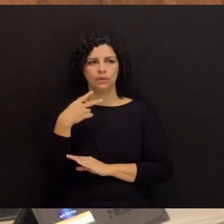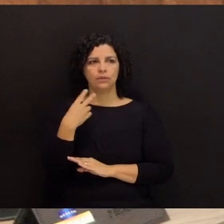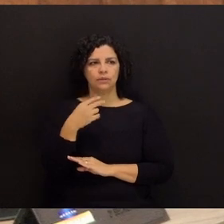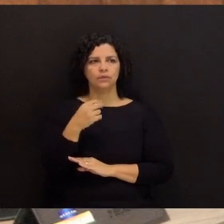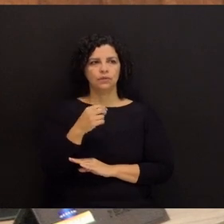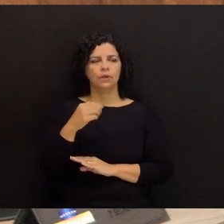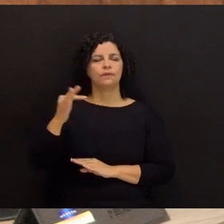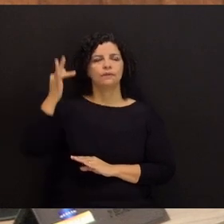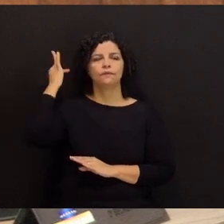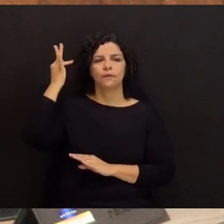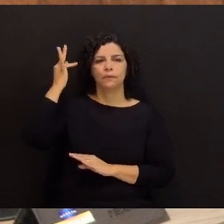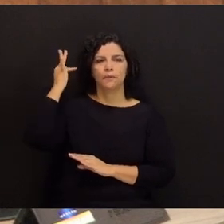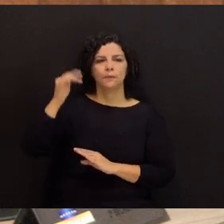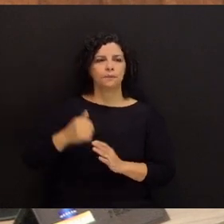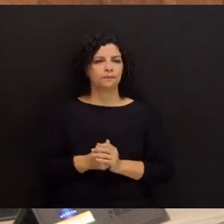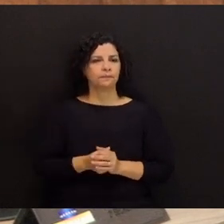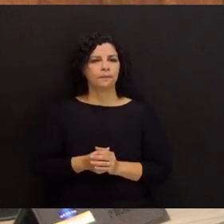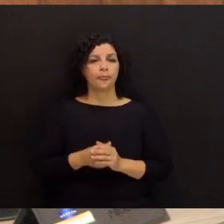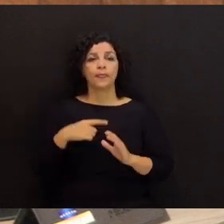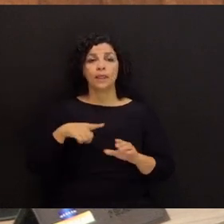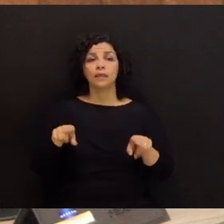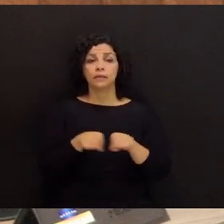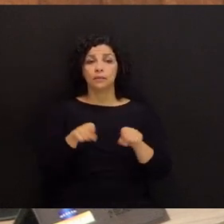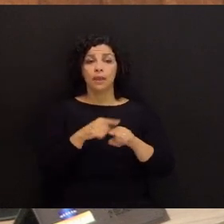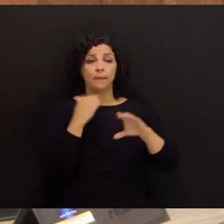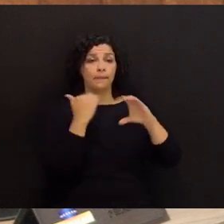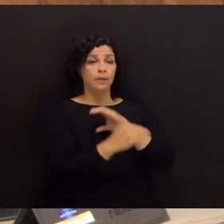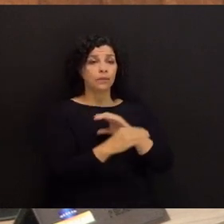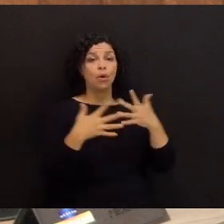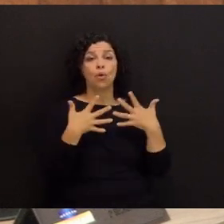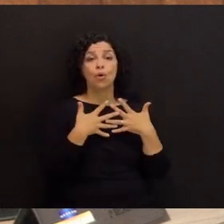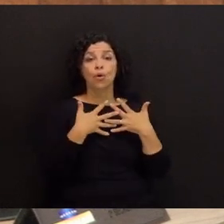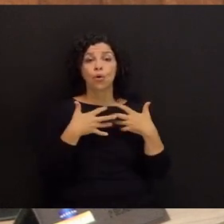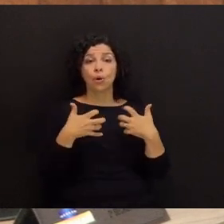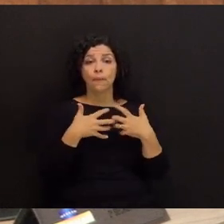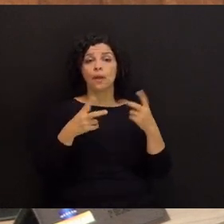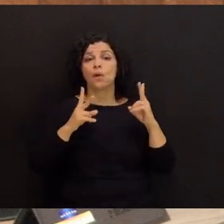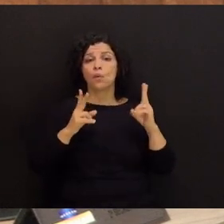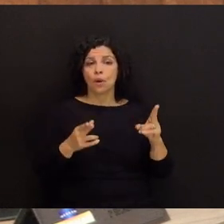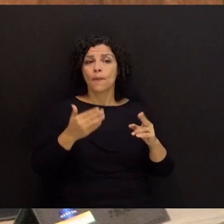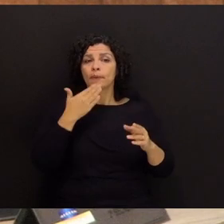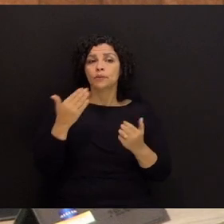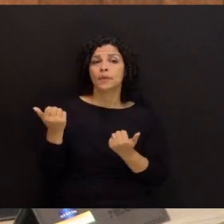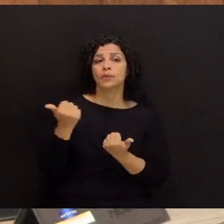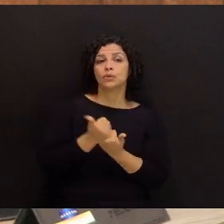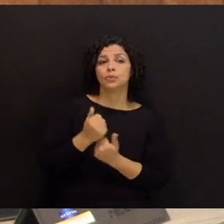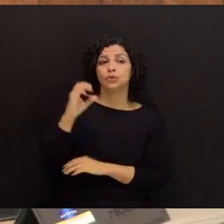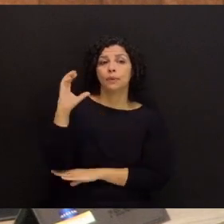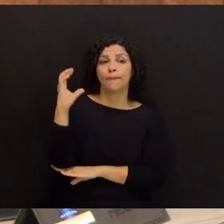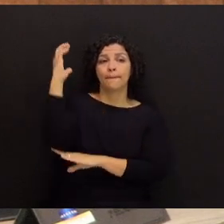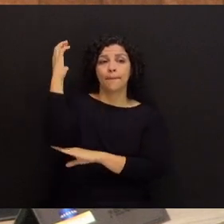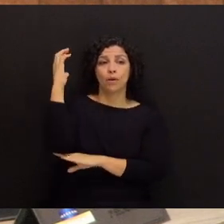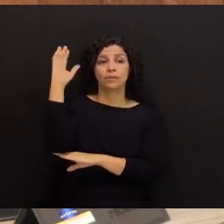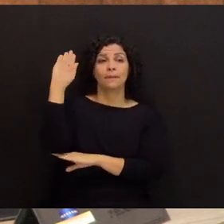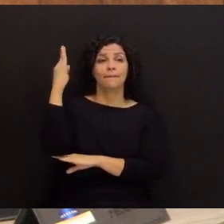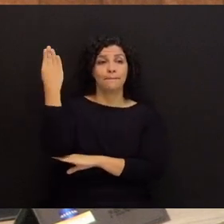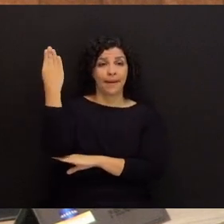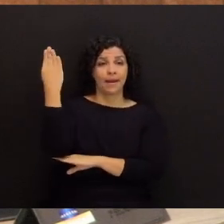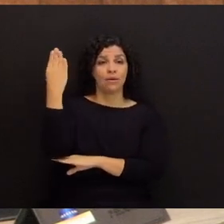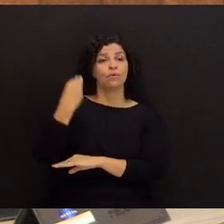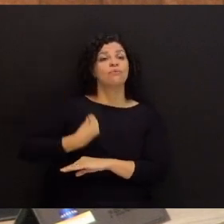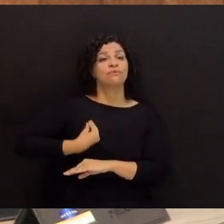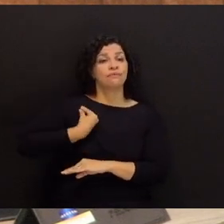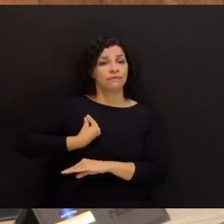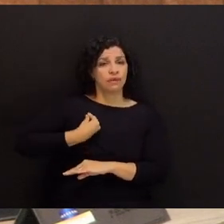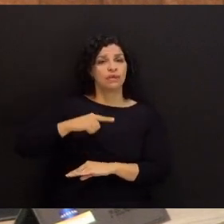Ailton fereme com cópia para Copel a substituição de um poste de madeira situado na